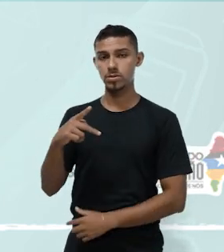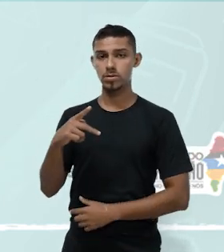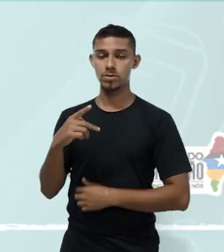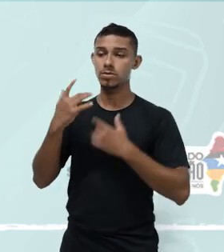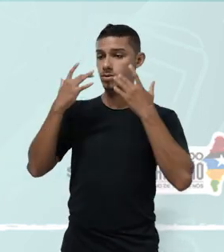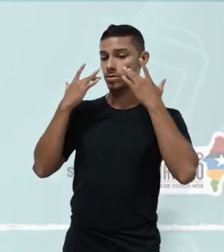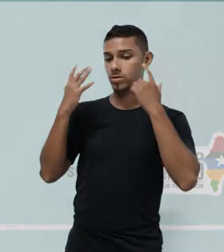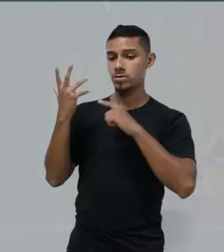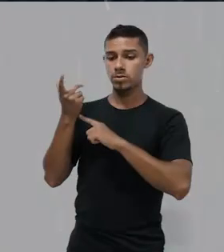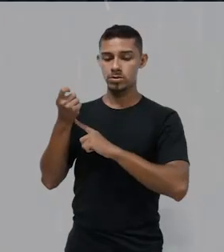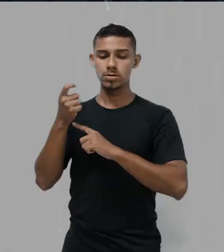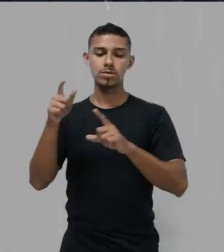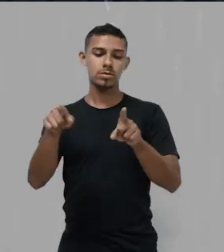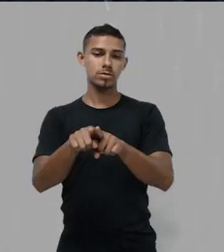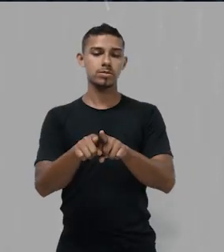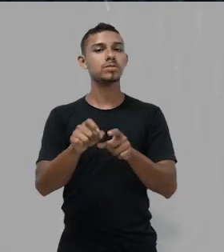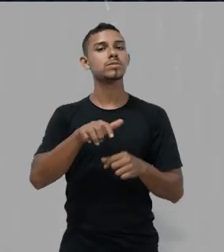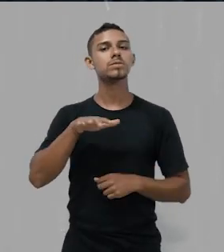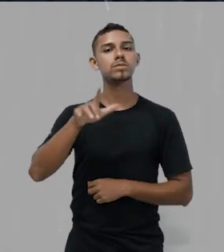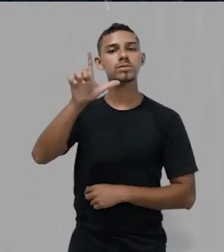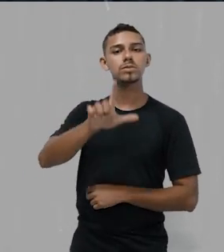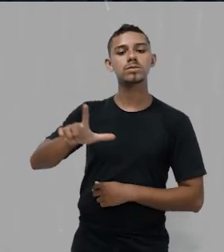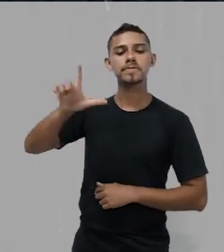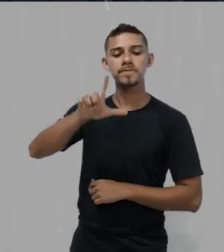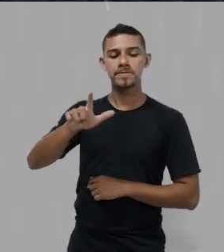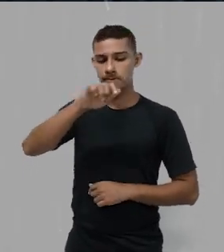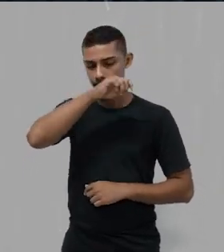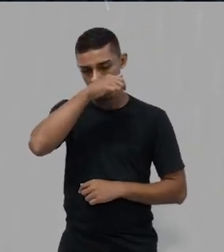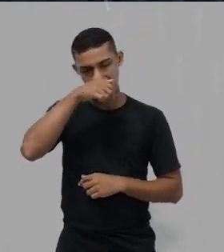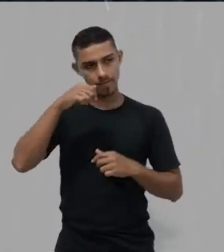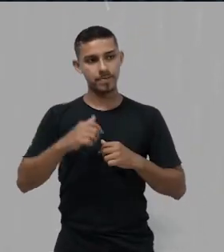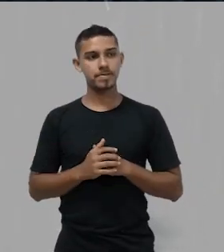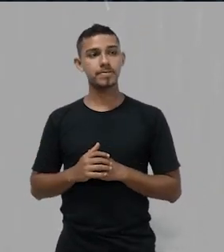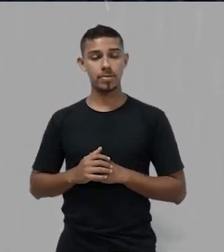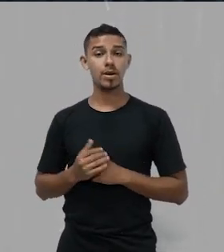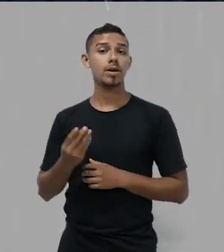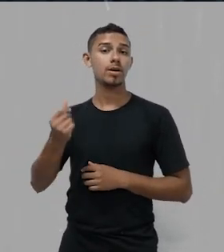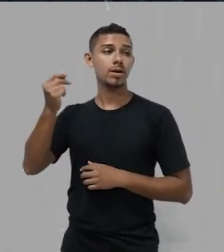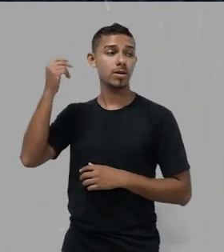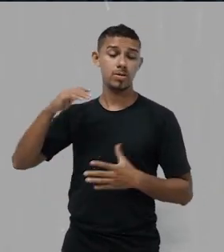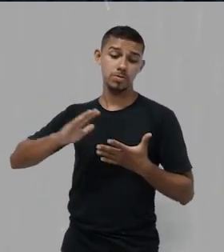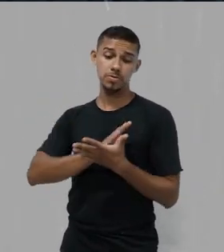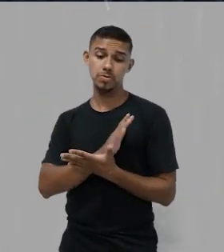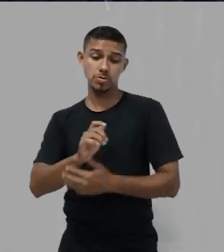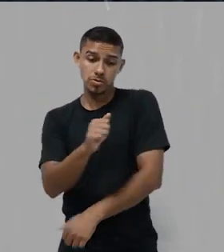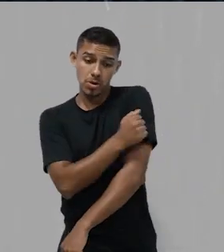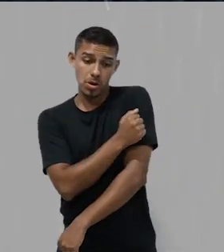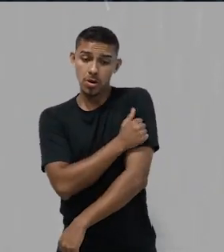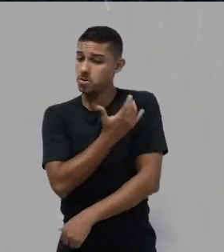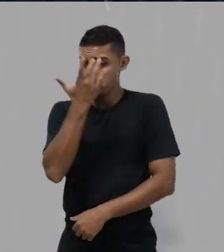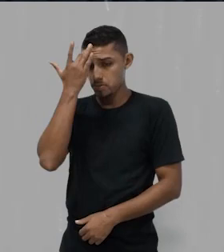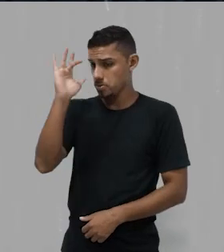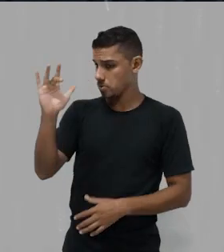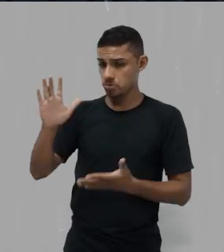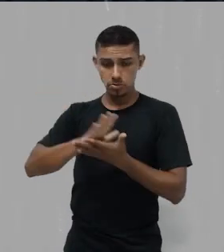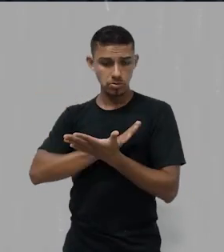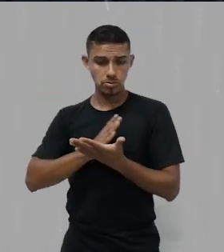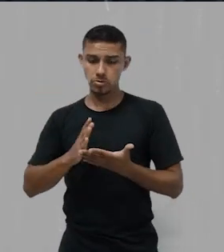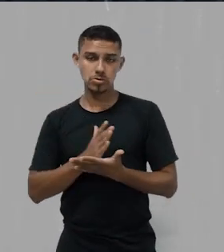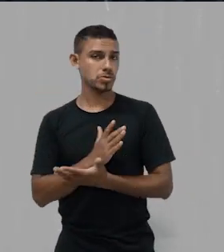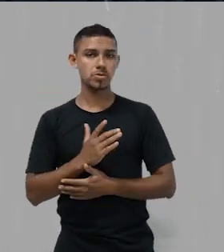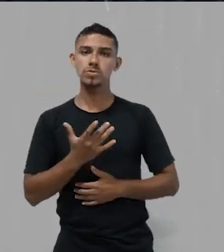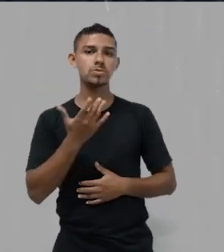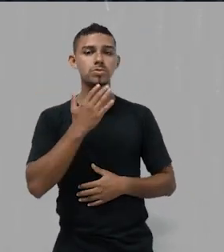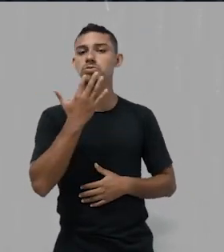que trabalha com cubismo também, com as vanguardas europeias, alguns alunos, sem esse conhecimento da compreensão do que é o